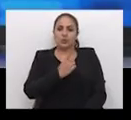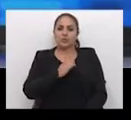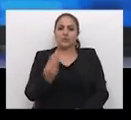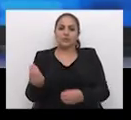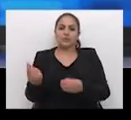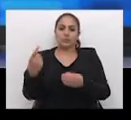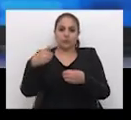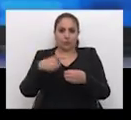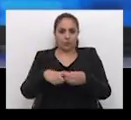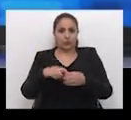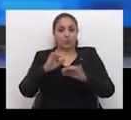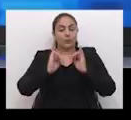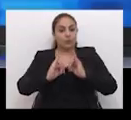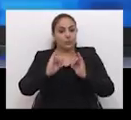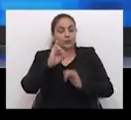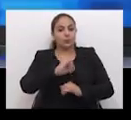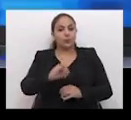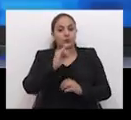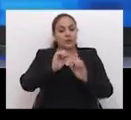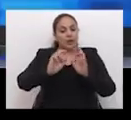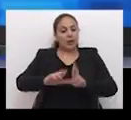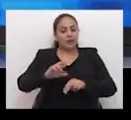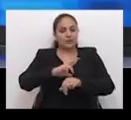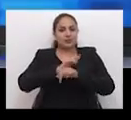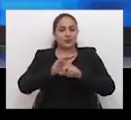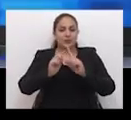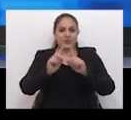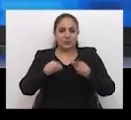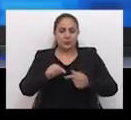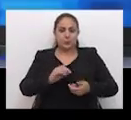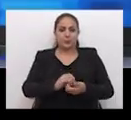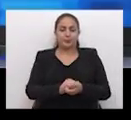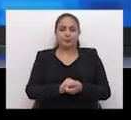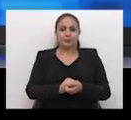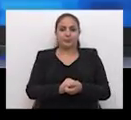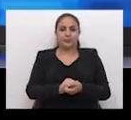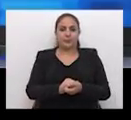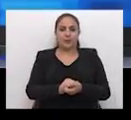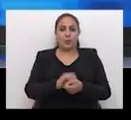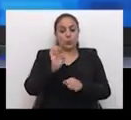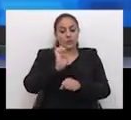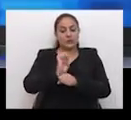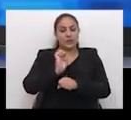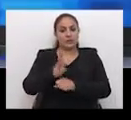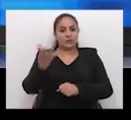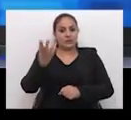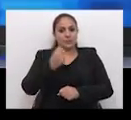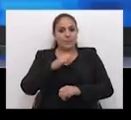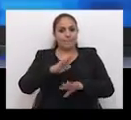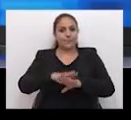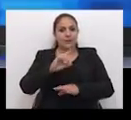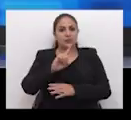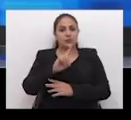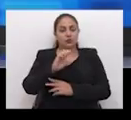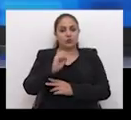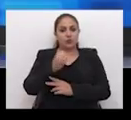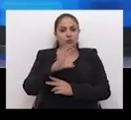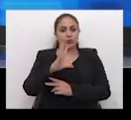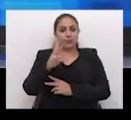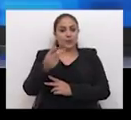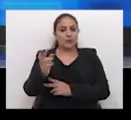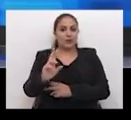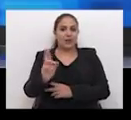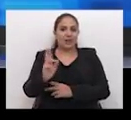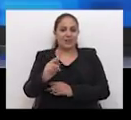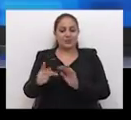Estamos de volta com uma notícia importante para a área da segurança pública. O Estado vai receber mais de 18